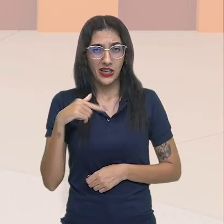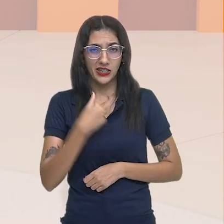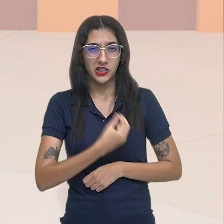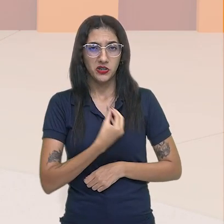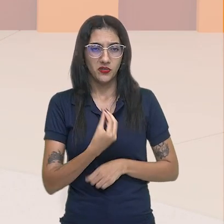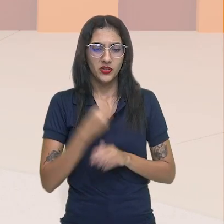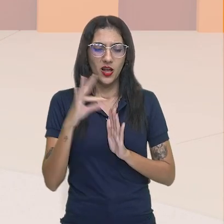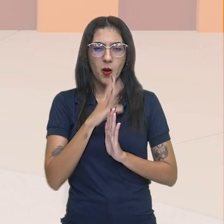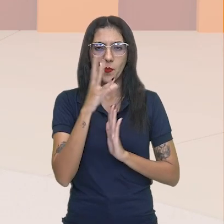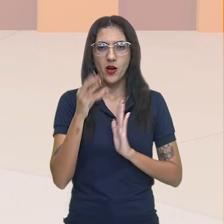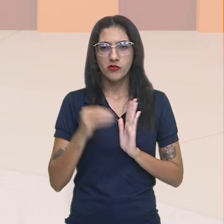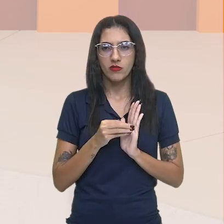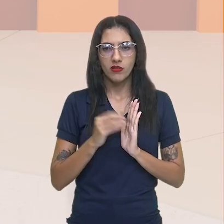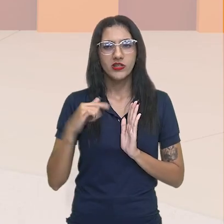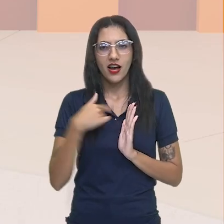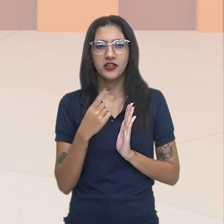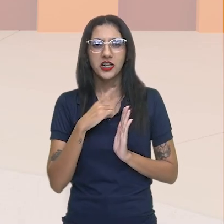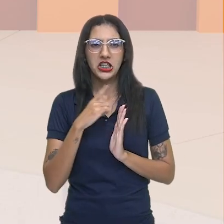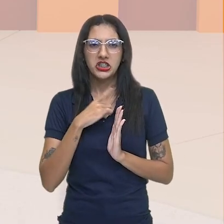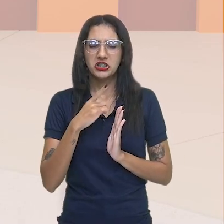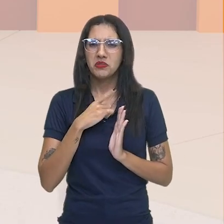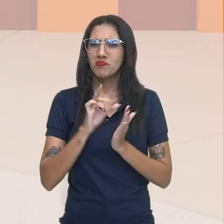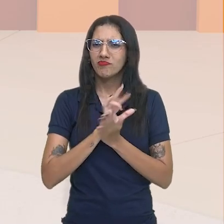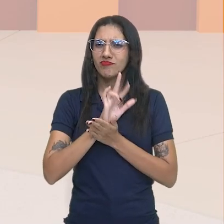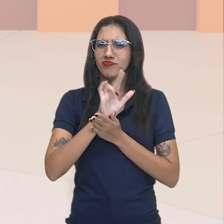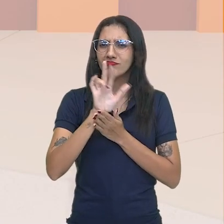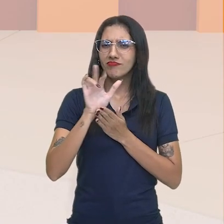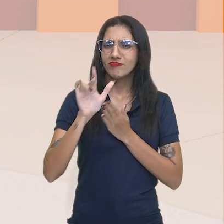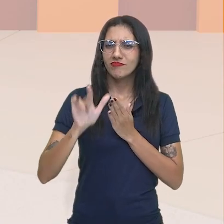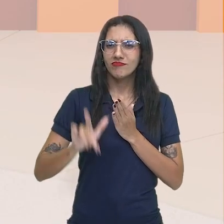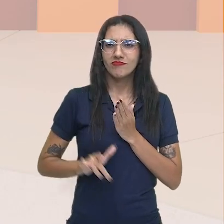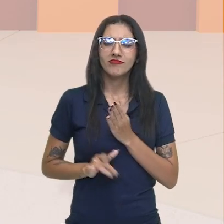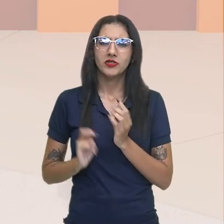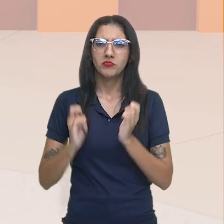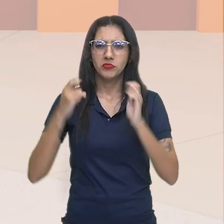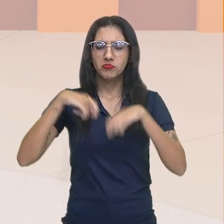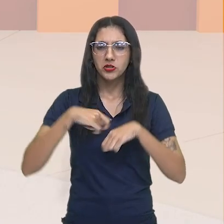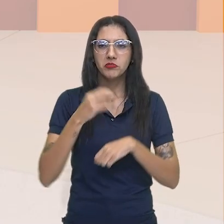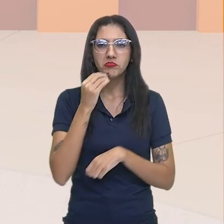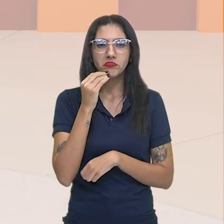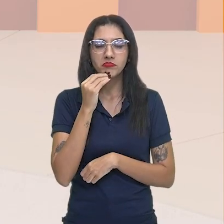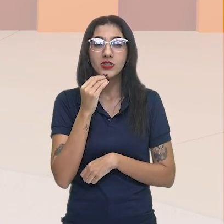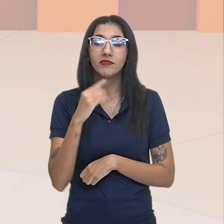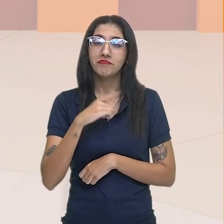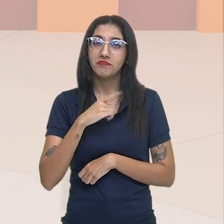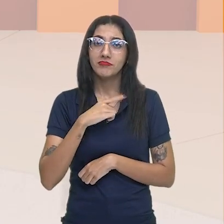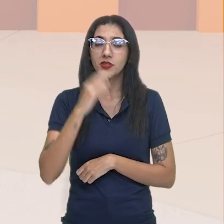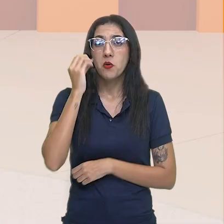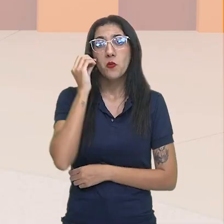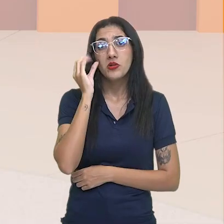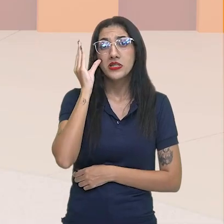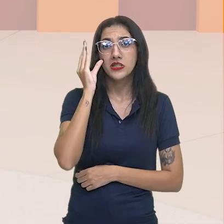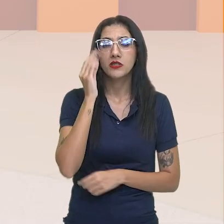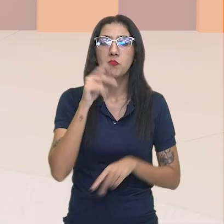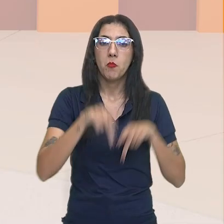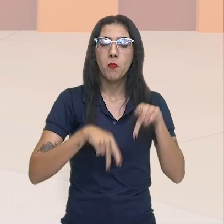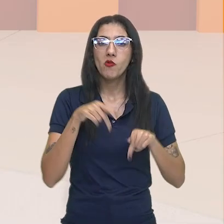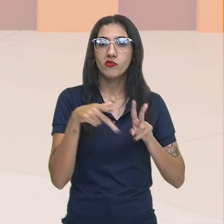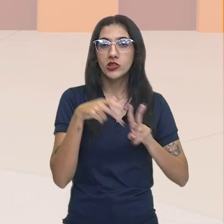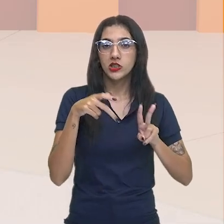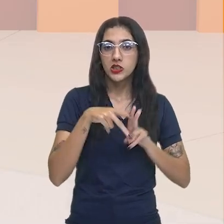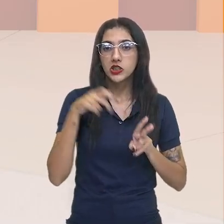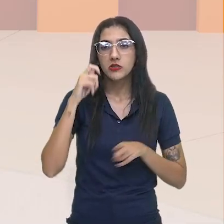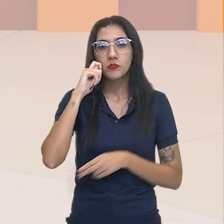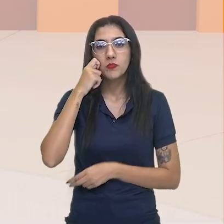somos alinhavados em nossas cosmologias cotidianas pelos conhecimentos do mundo indígena e